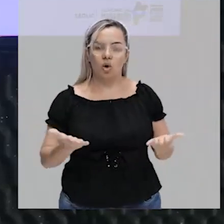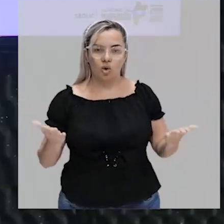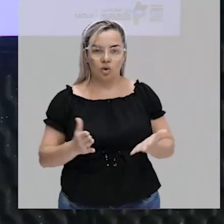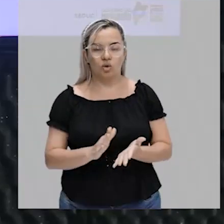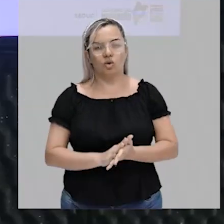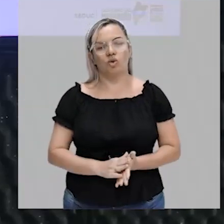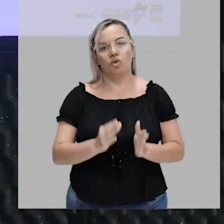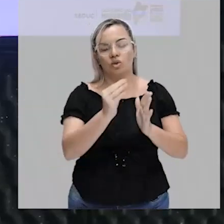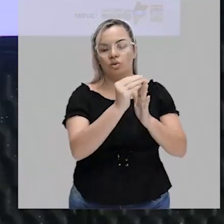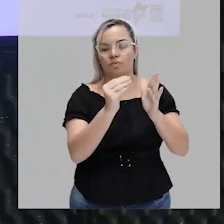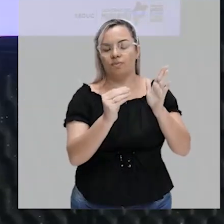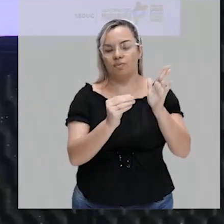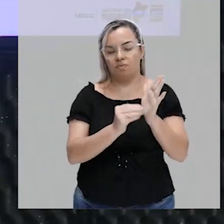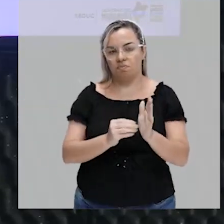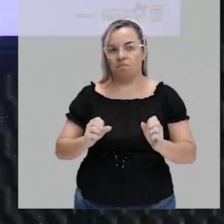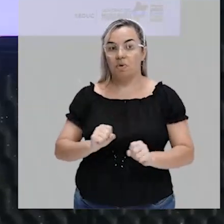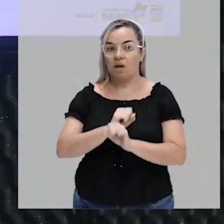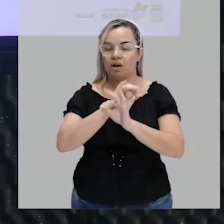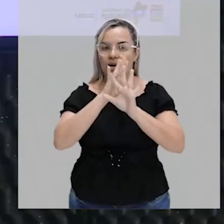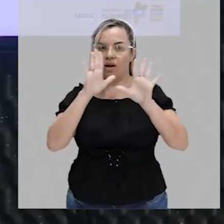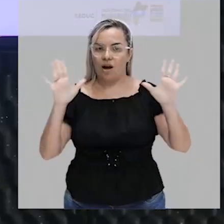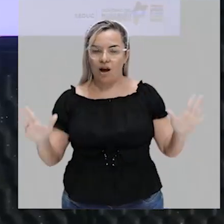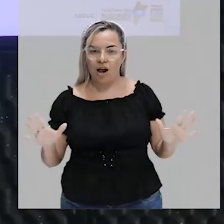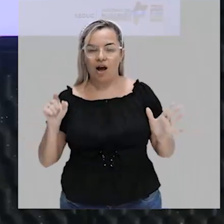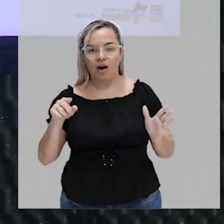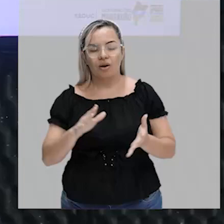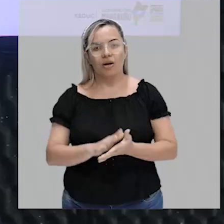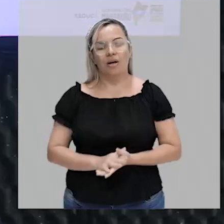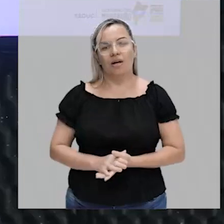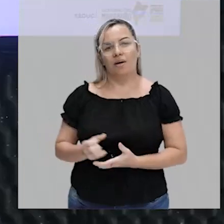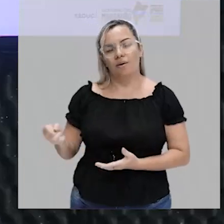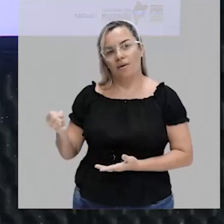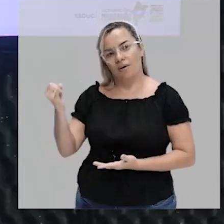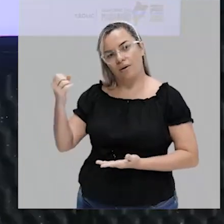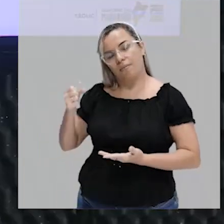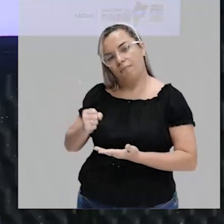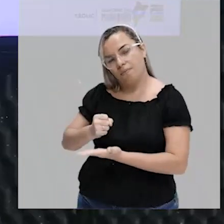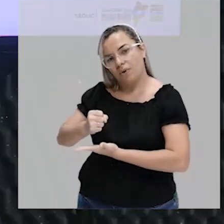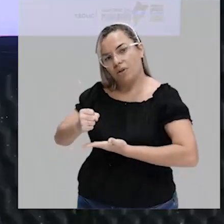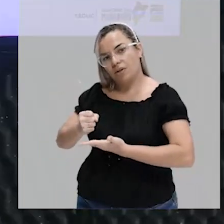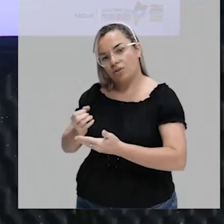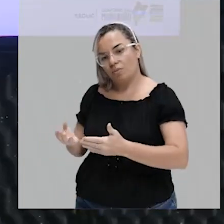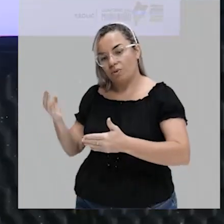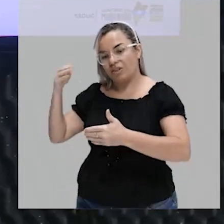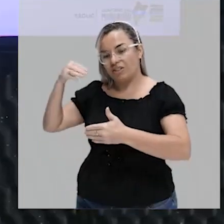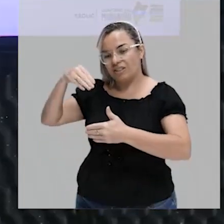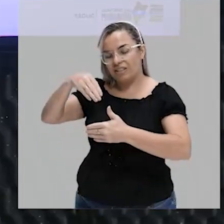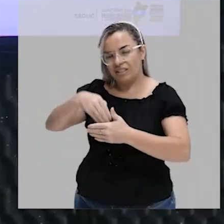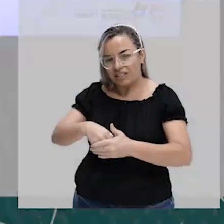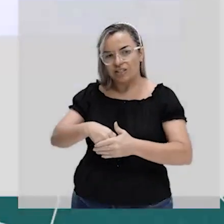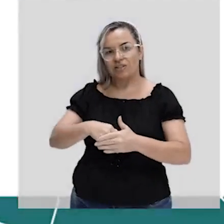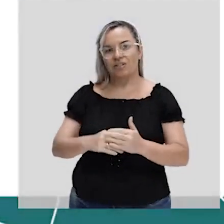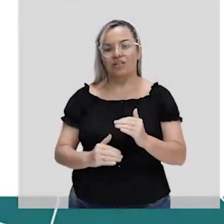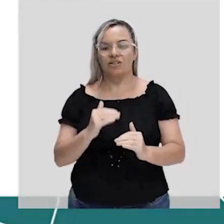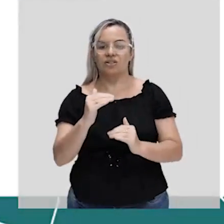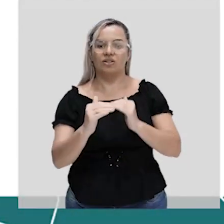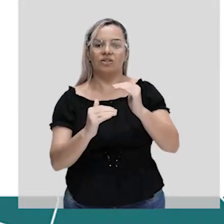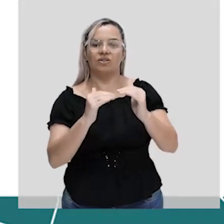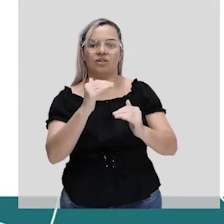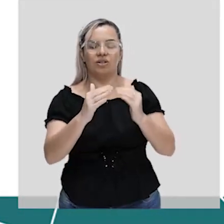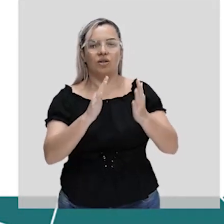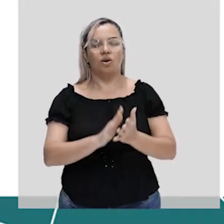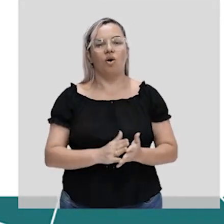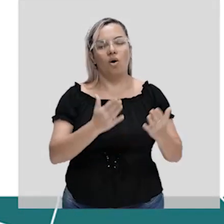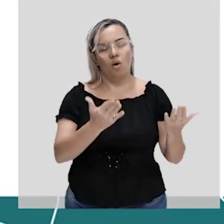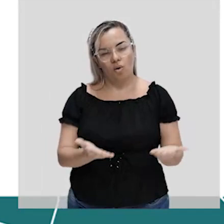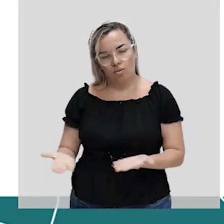E, claro, ela é muito simbólica porque nós estamos inseridos dentro deste processo. Hoje nós vamos falar sobre